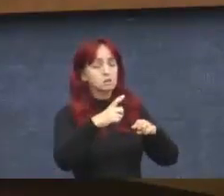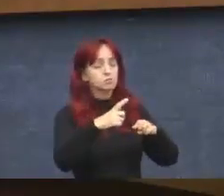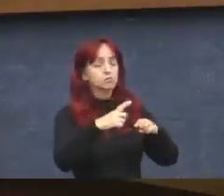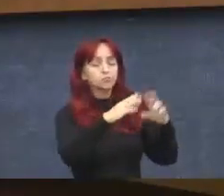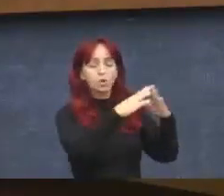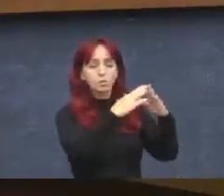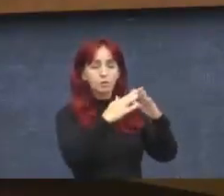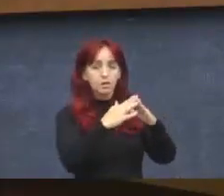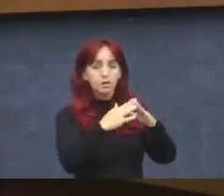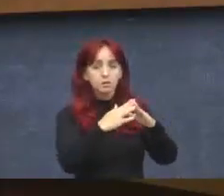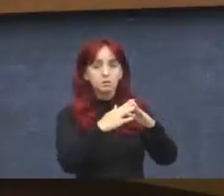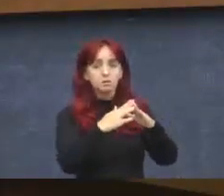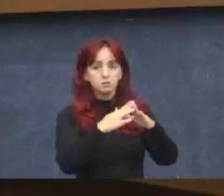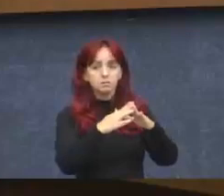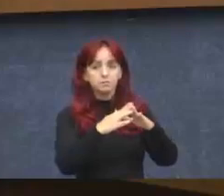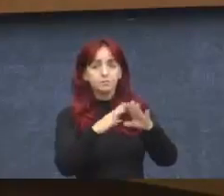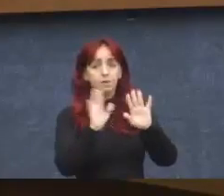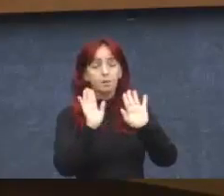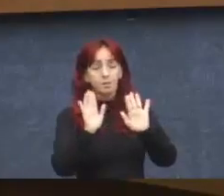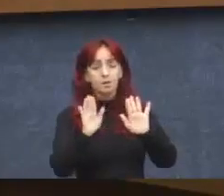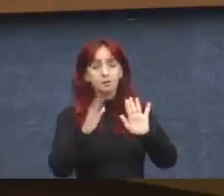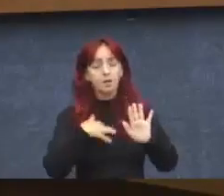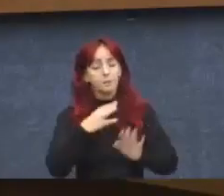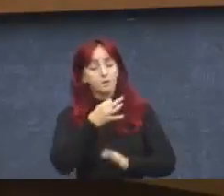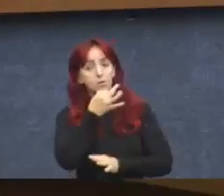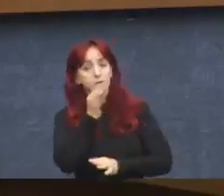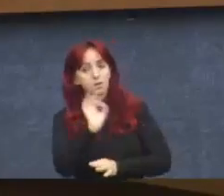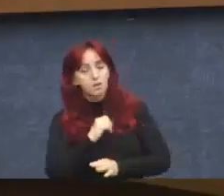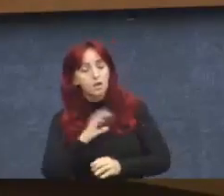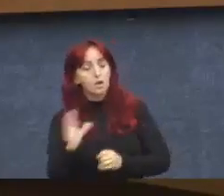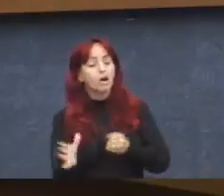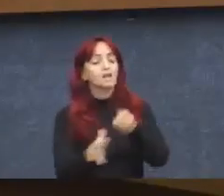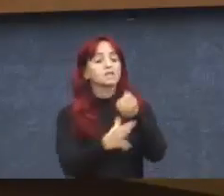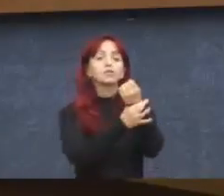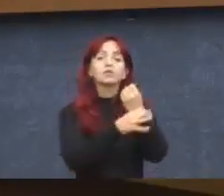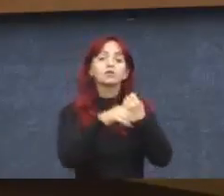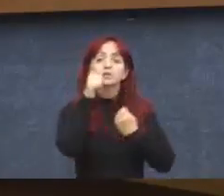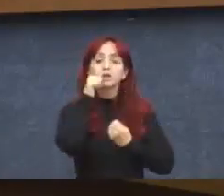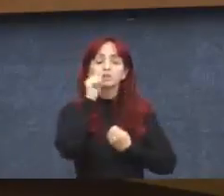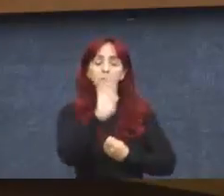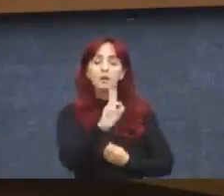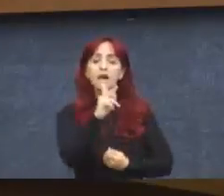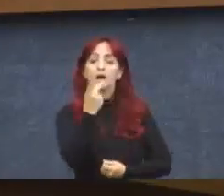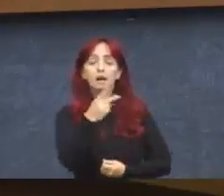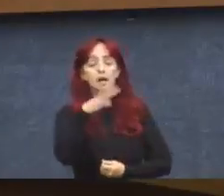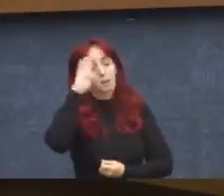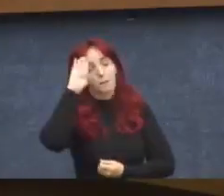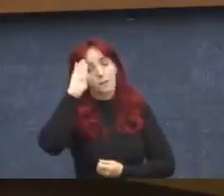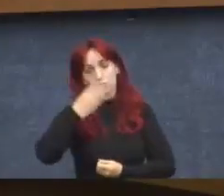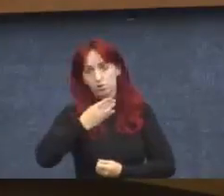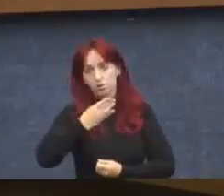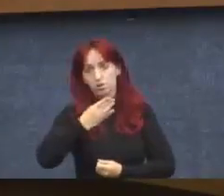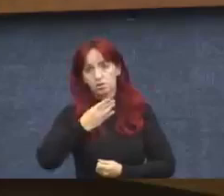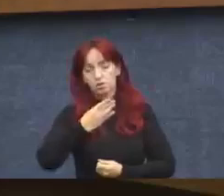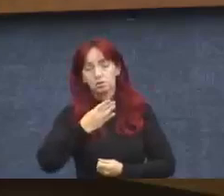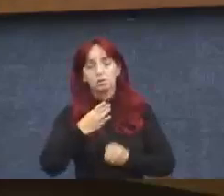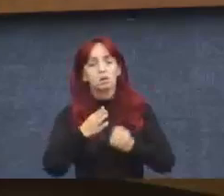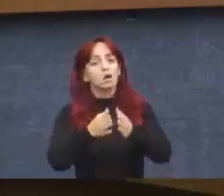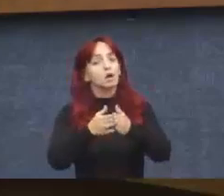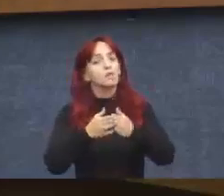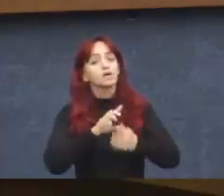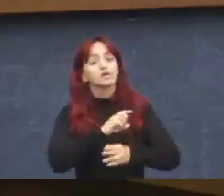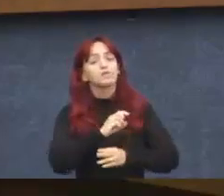a segurança das mulheres de Belo Horizonte é uma prioridade. Eu conto com o voto sim de